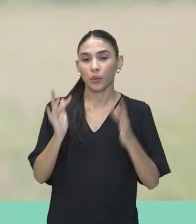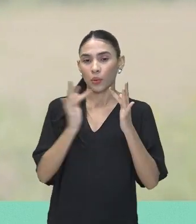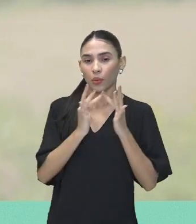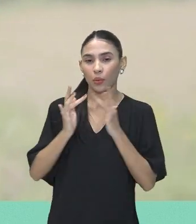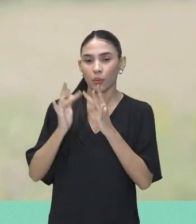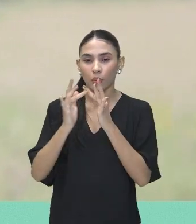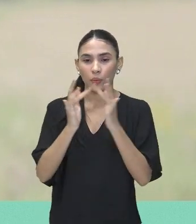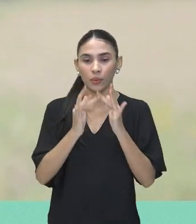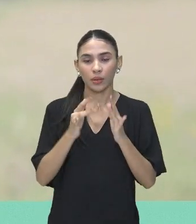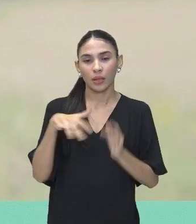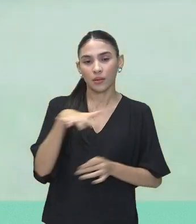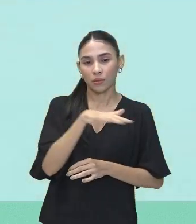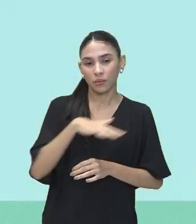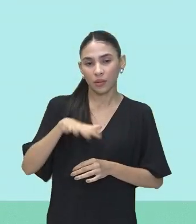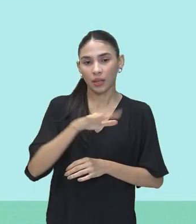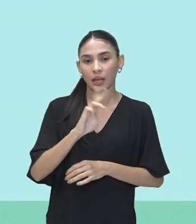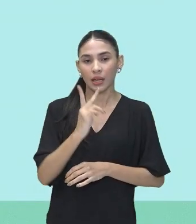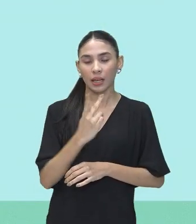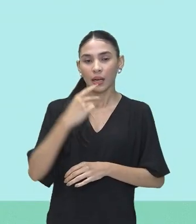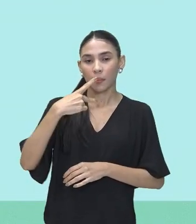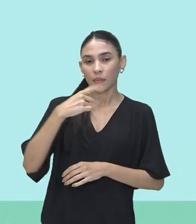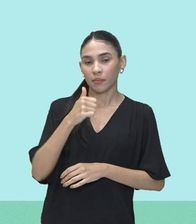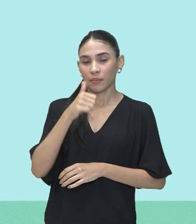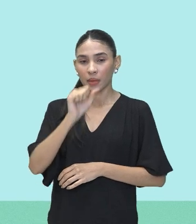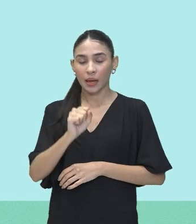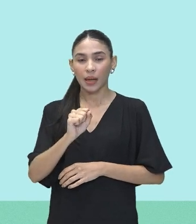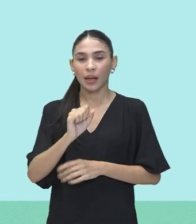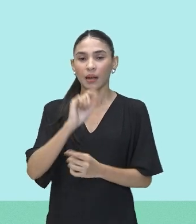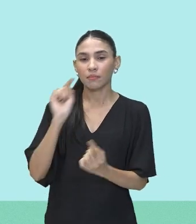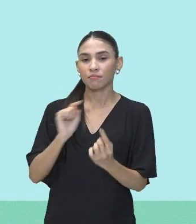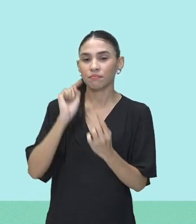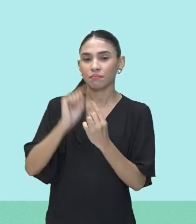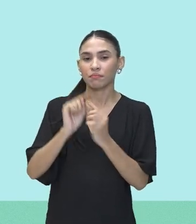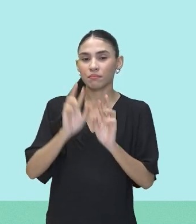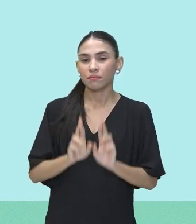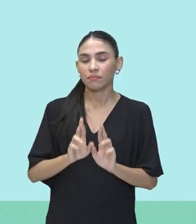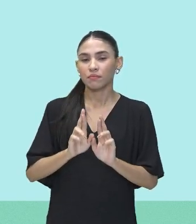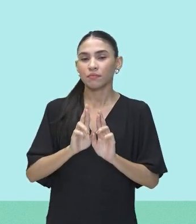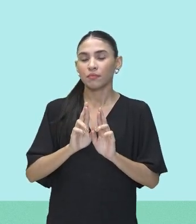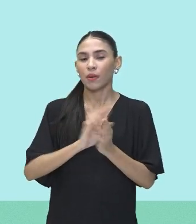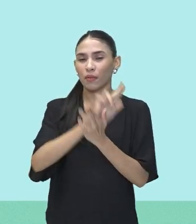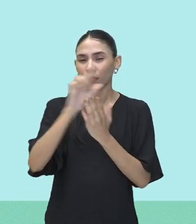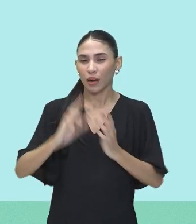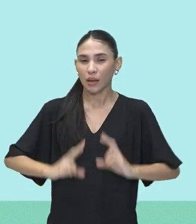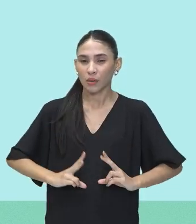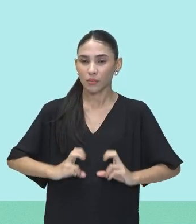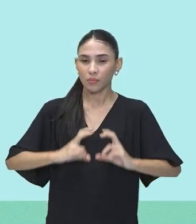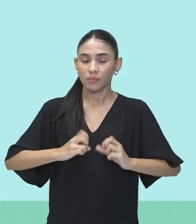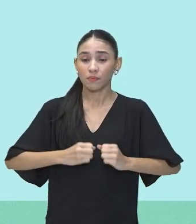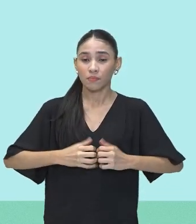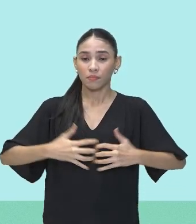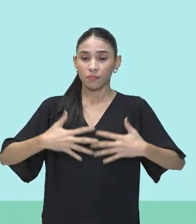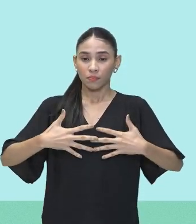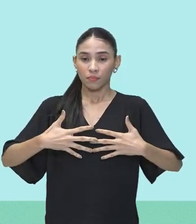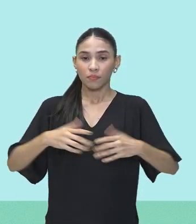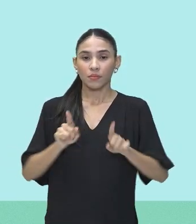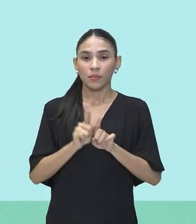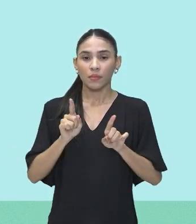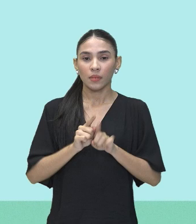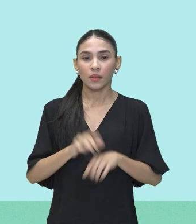ocupacional à mistura contendo HPA está associada a diversos tipos de câncer: pulmão, produção de